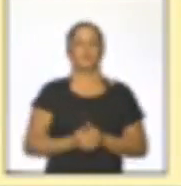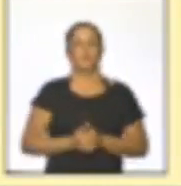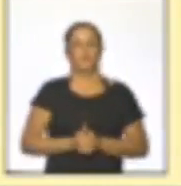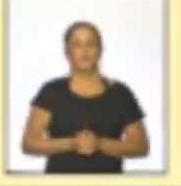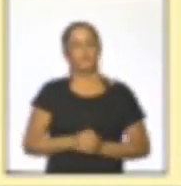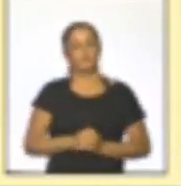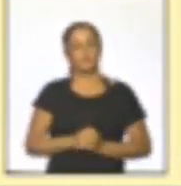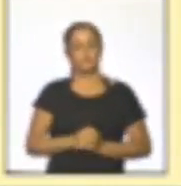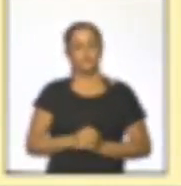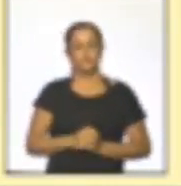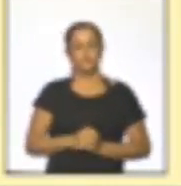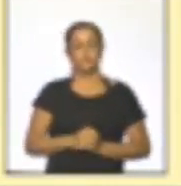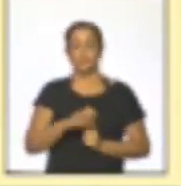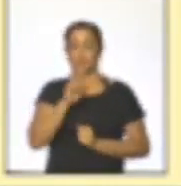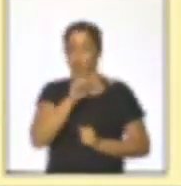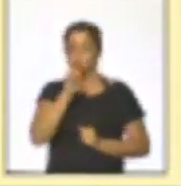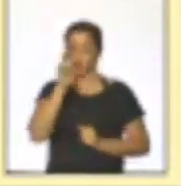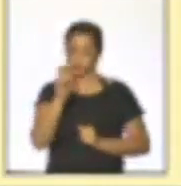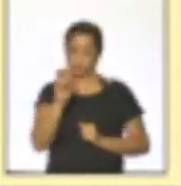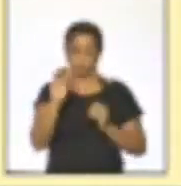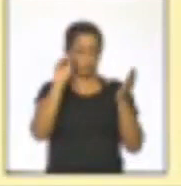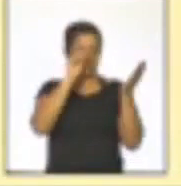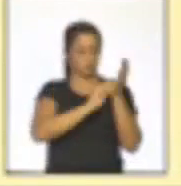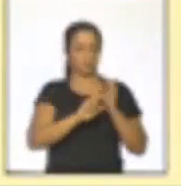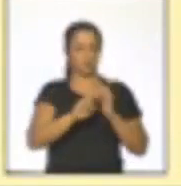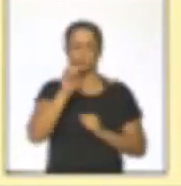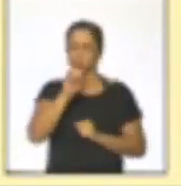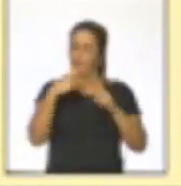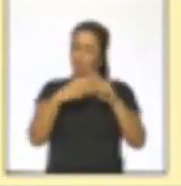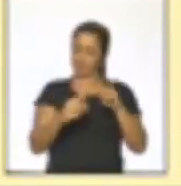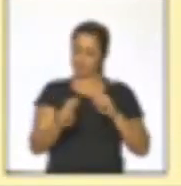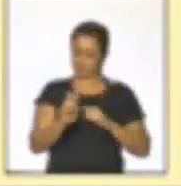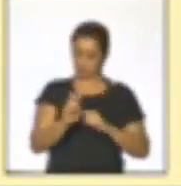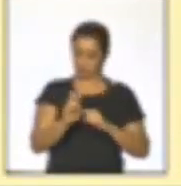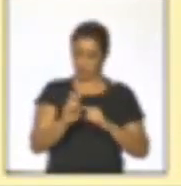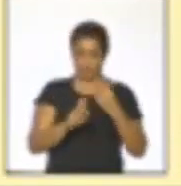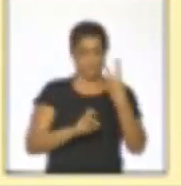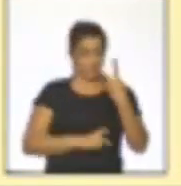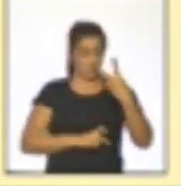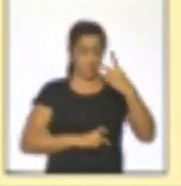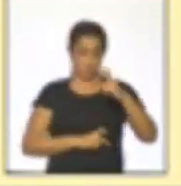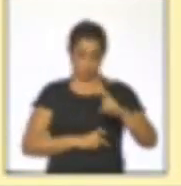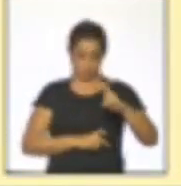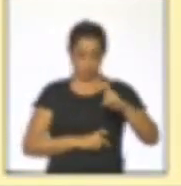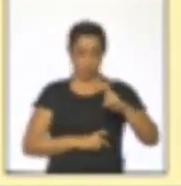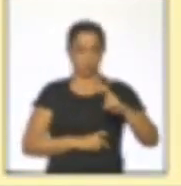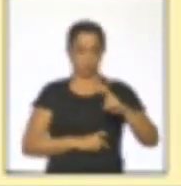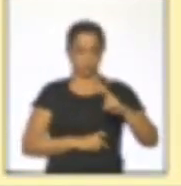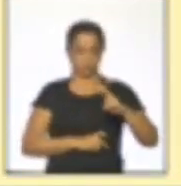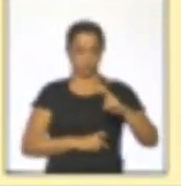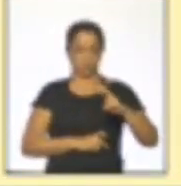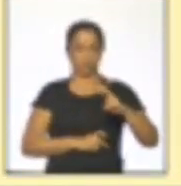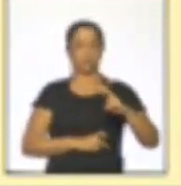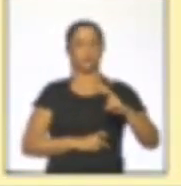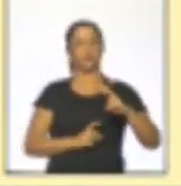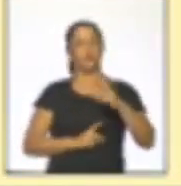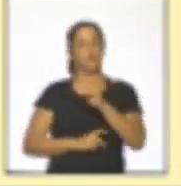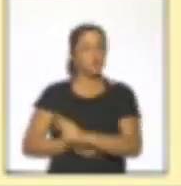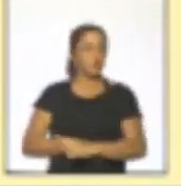5, 5. 5 vezes 5, 25.